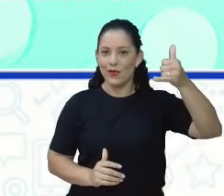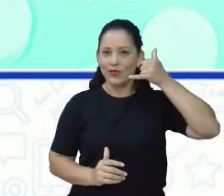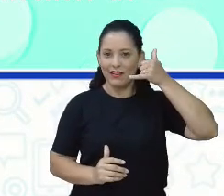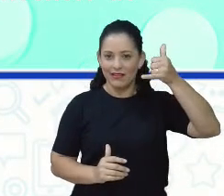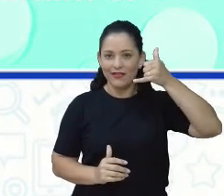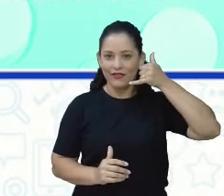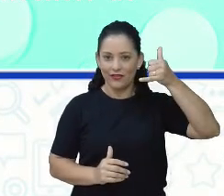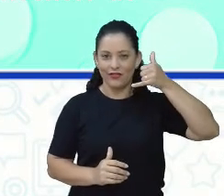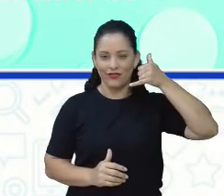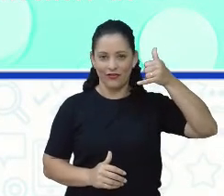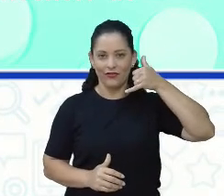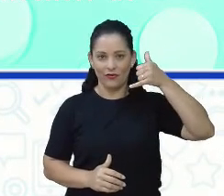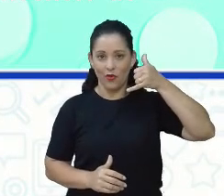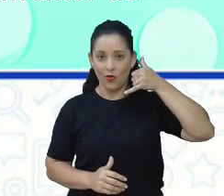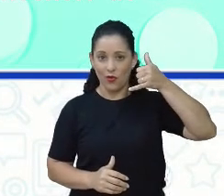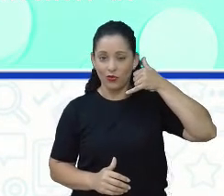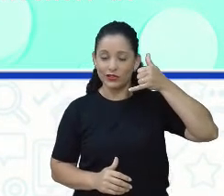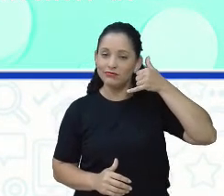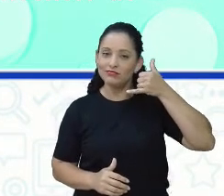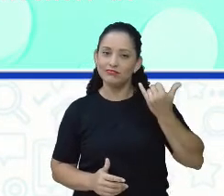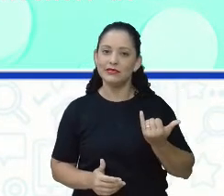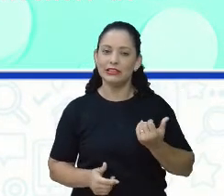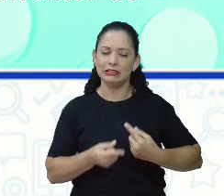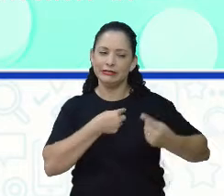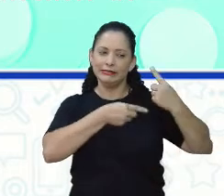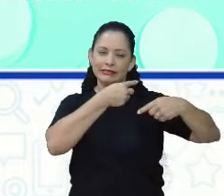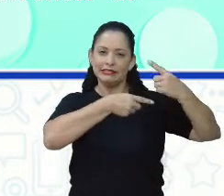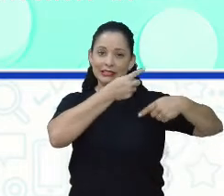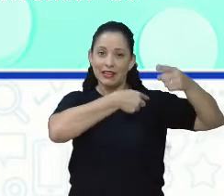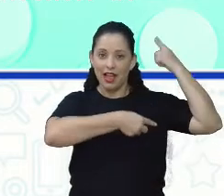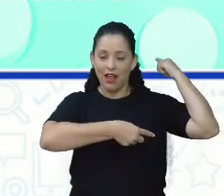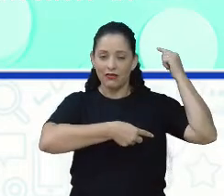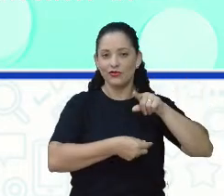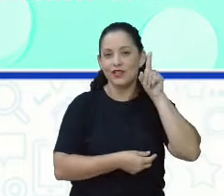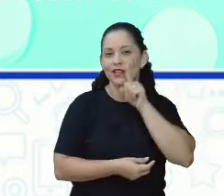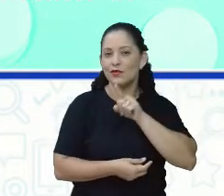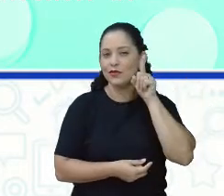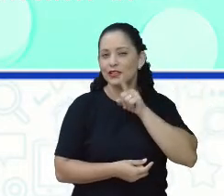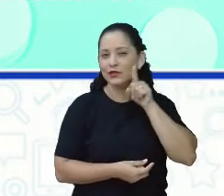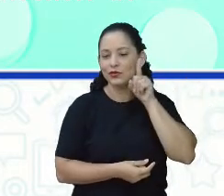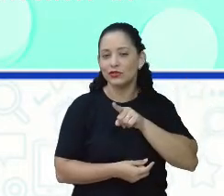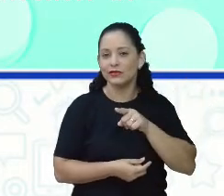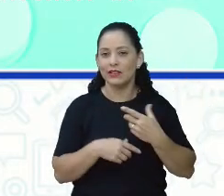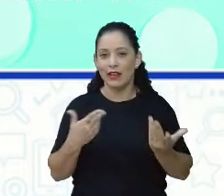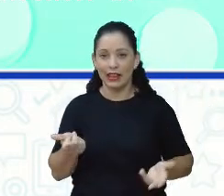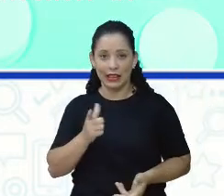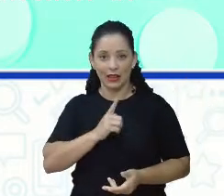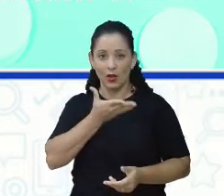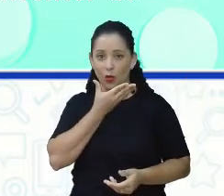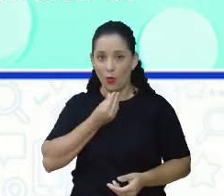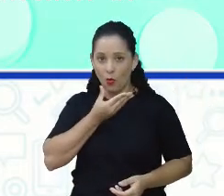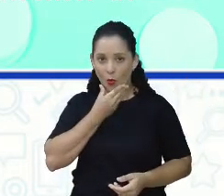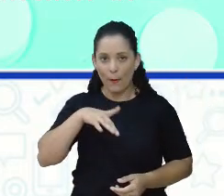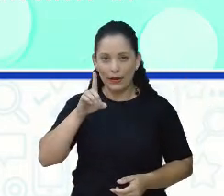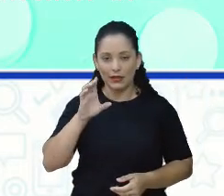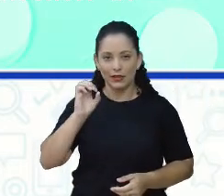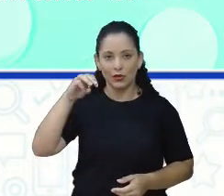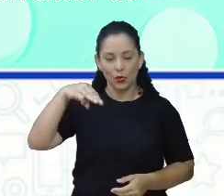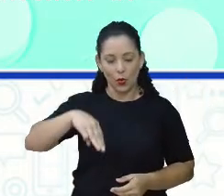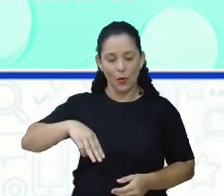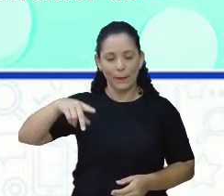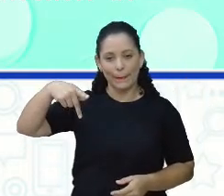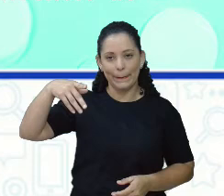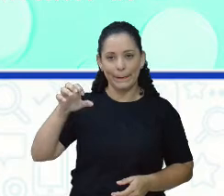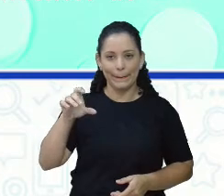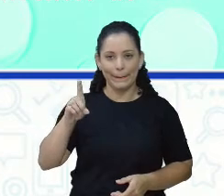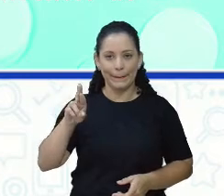na exposição do jubileu lá na Filadélfia, nos Estados Unidos. Dom Pedro II, que até então era imperador do